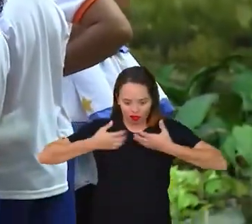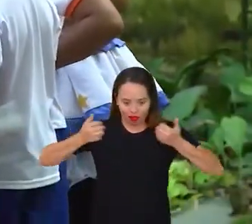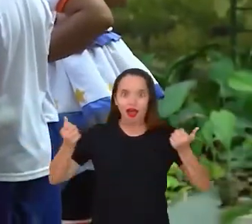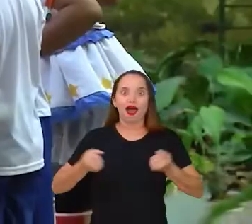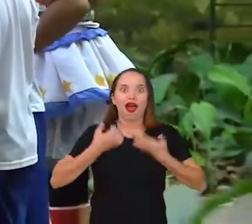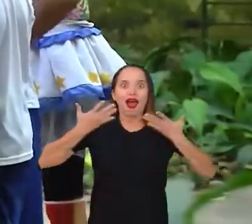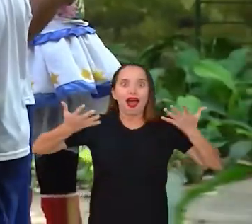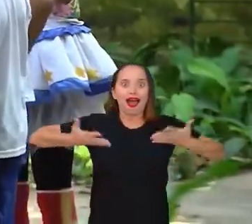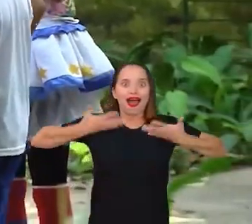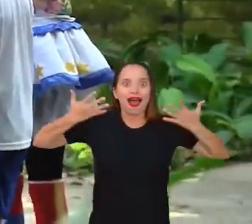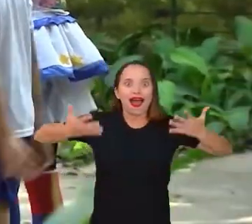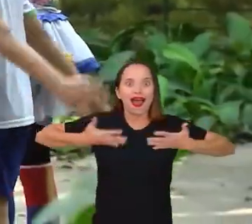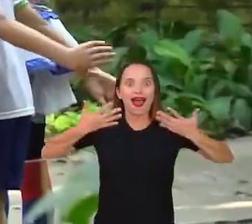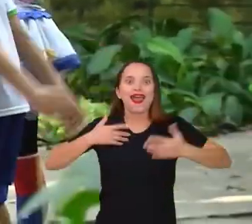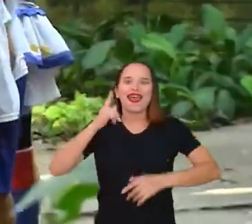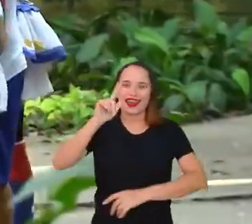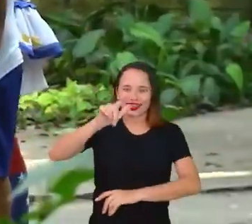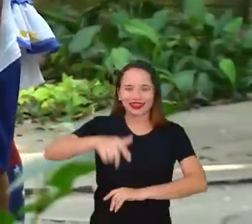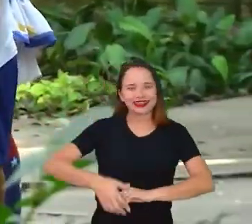alegria.